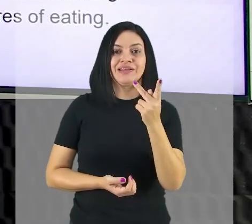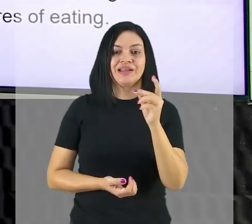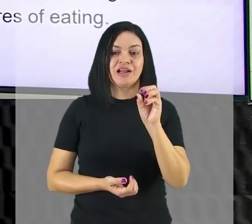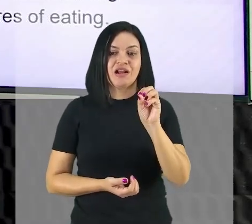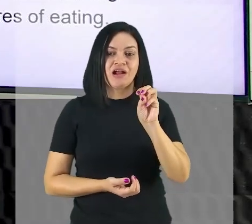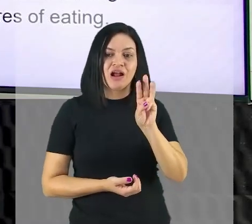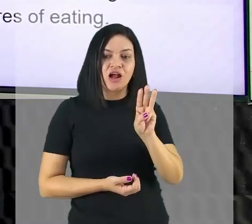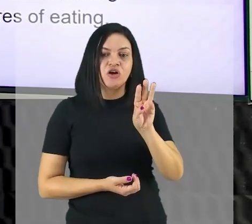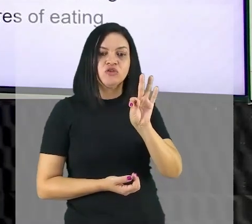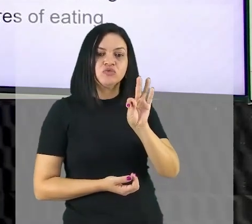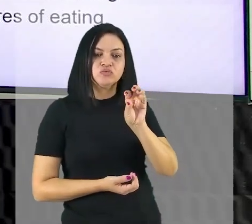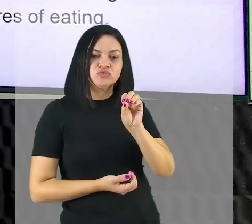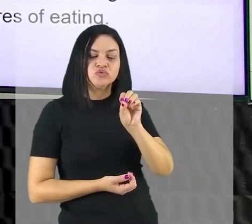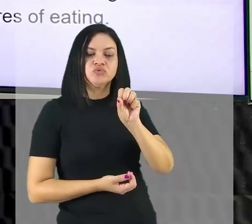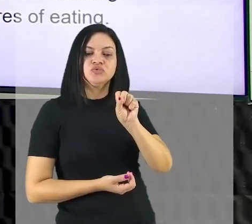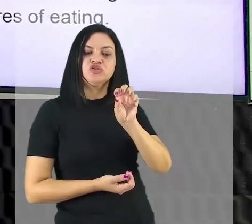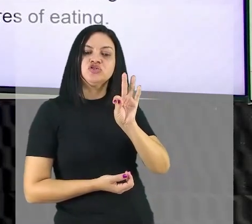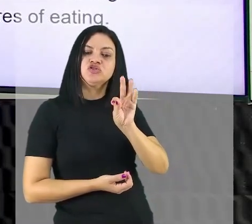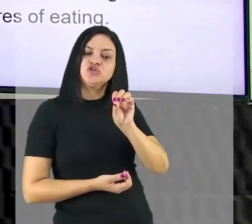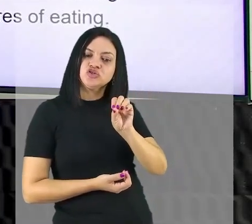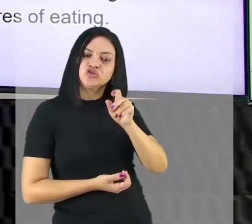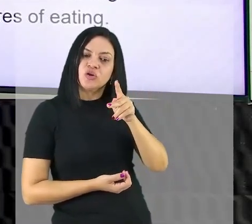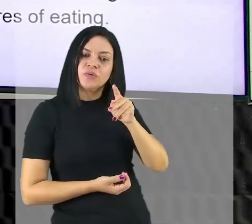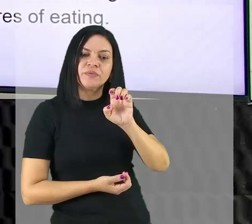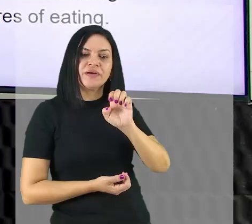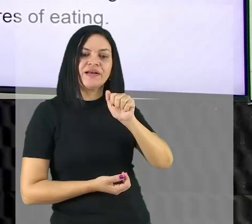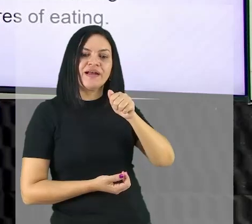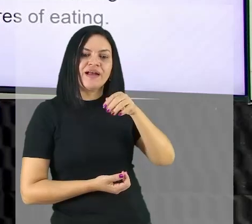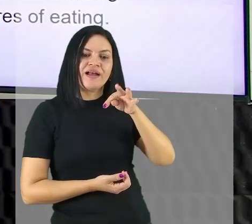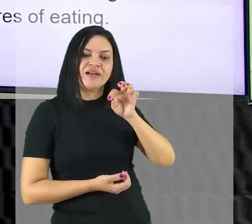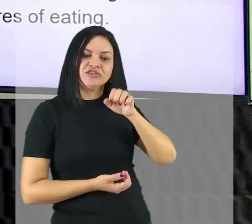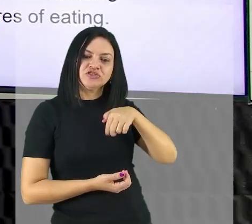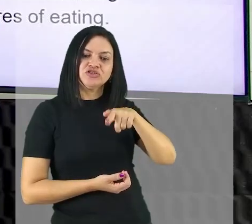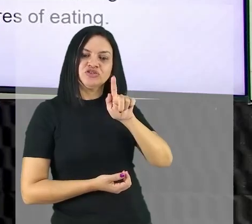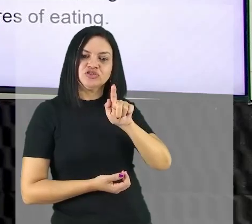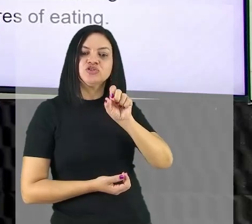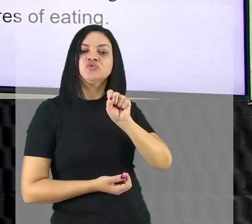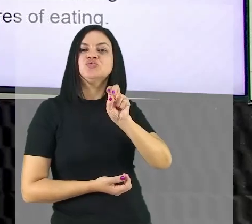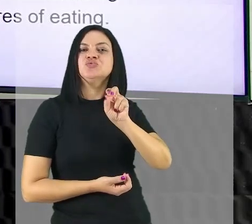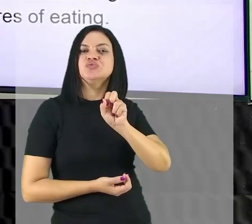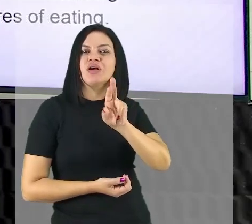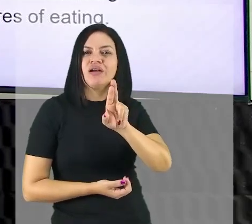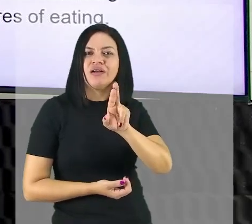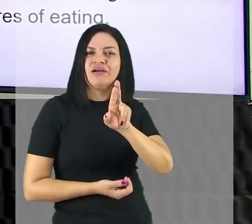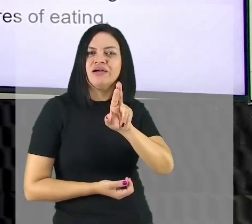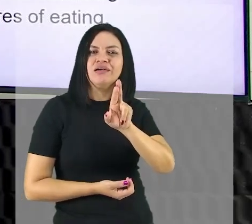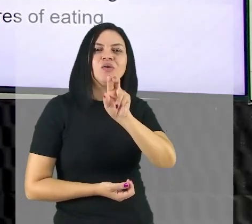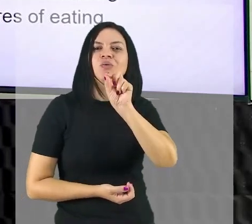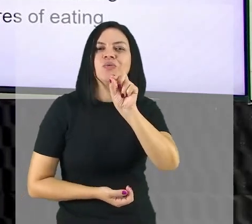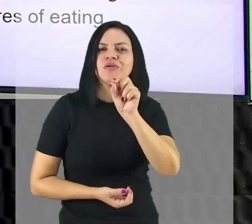você deve parar de comer açúcar? Ou como parar de comer açúcar, de